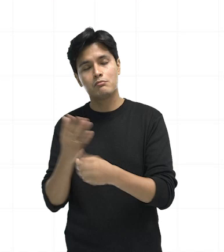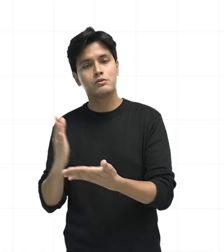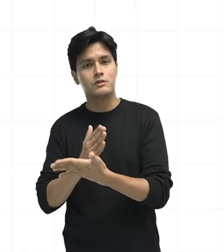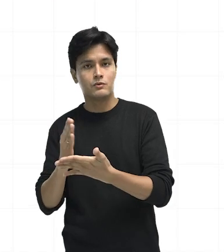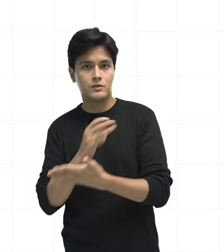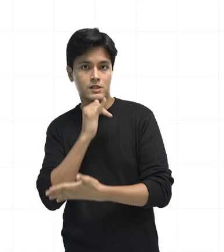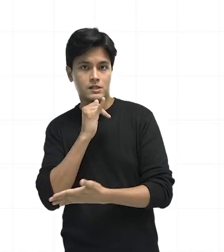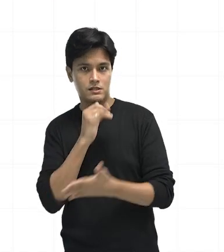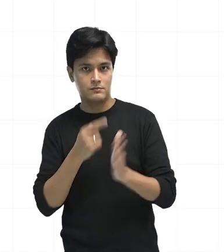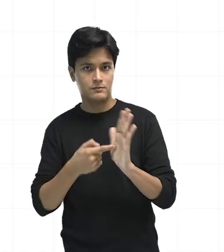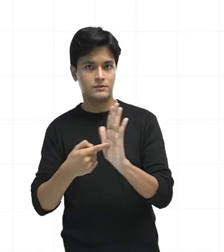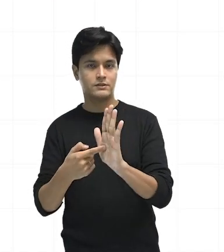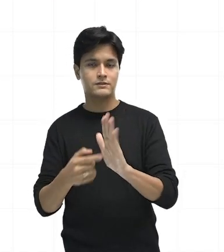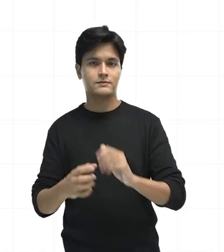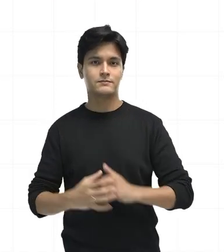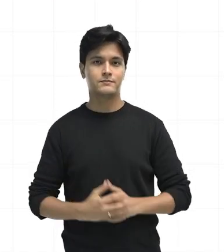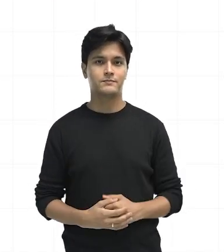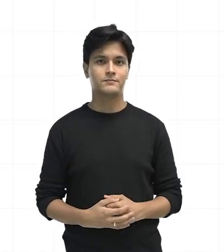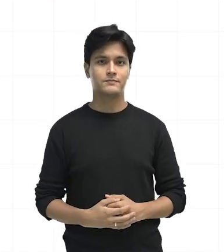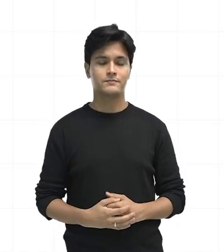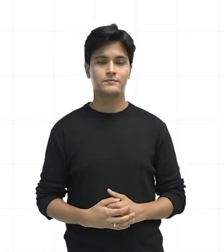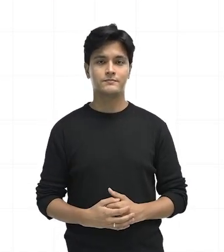exemplos.